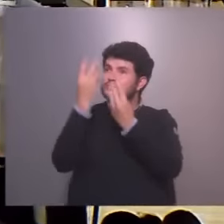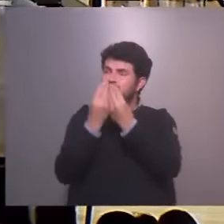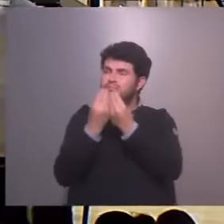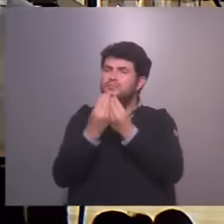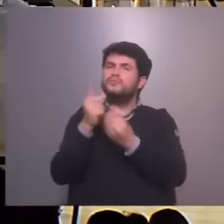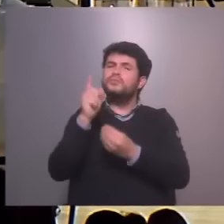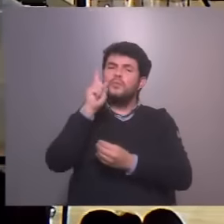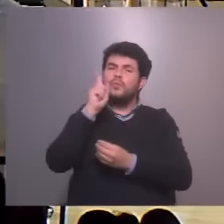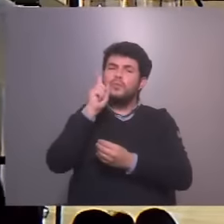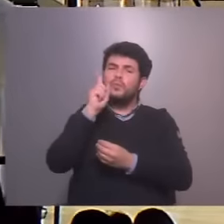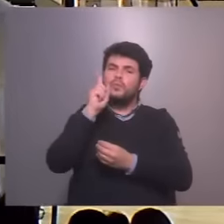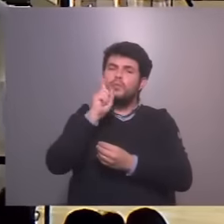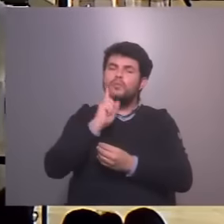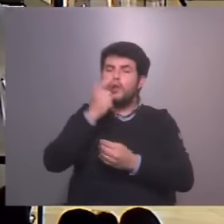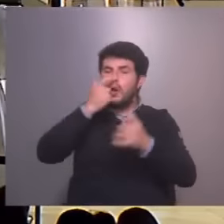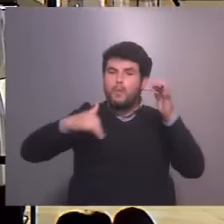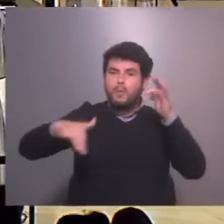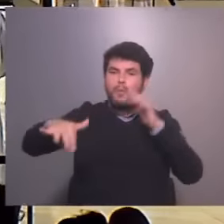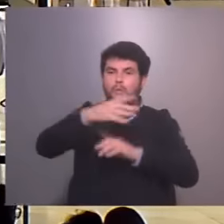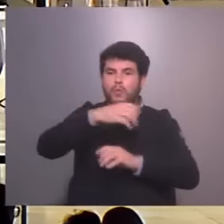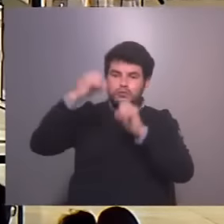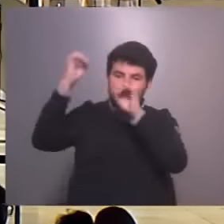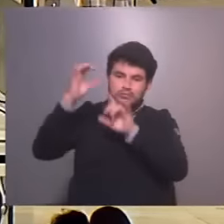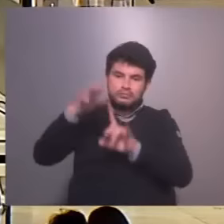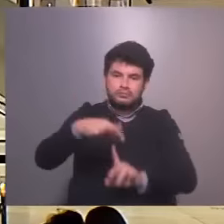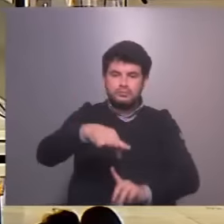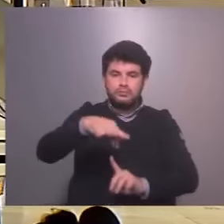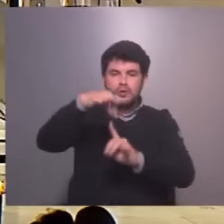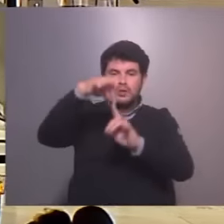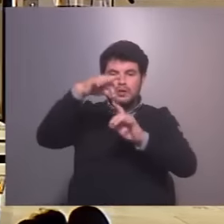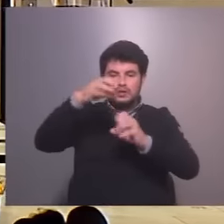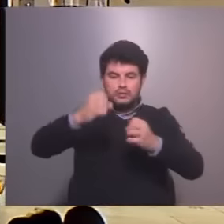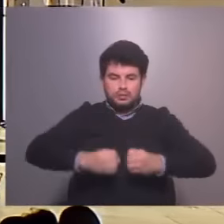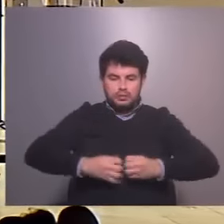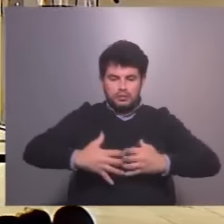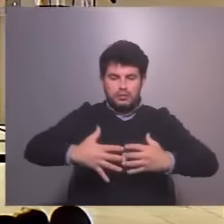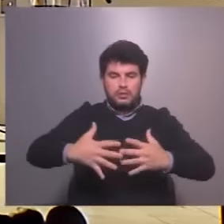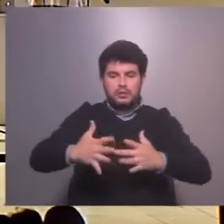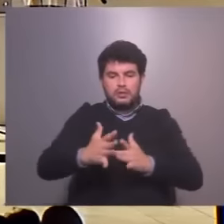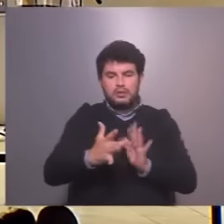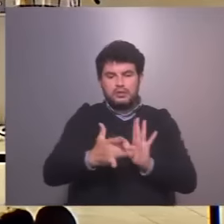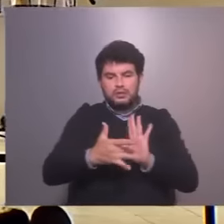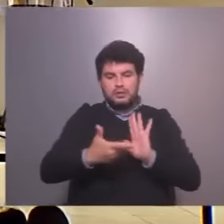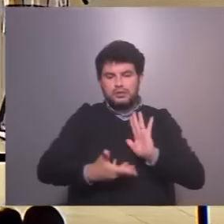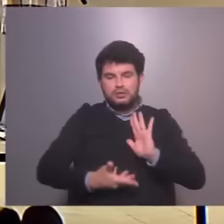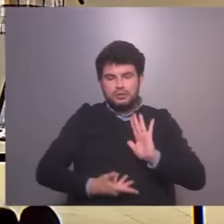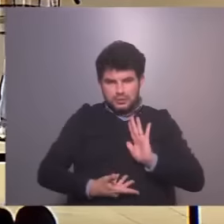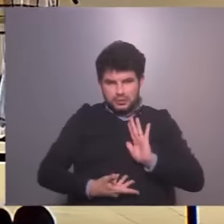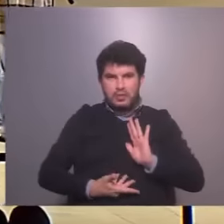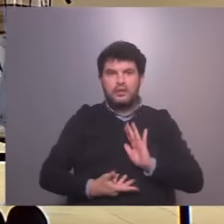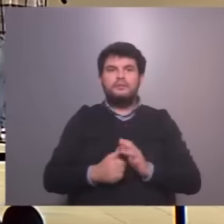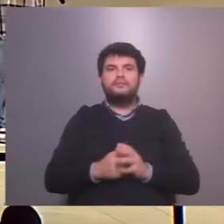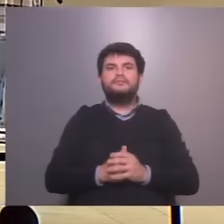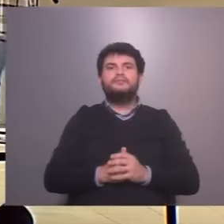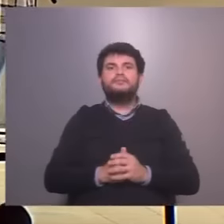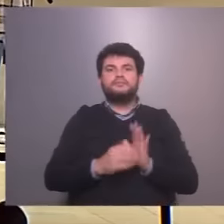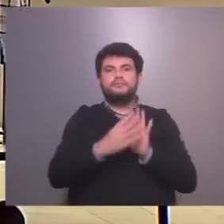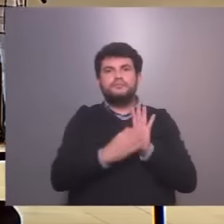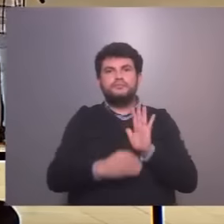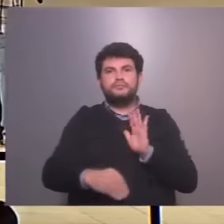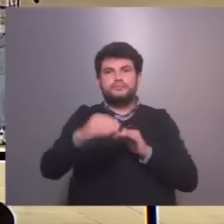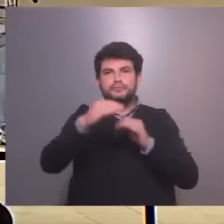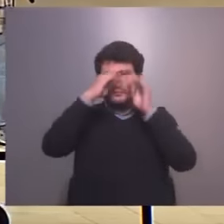nossa morte. Amém. Ave Maria, cheia de graça, o Senhor é convosco. Bendita sois